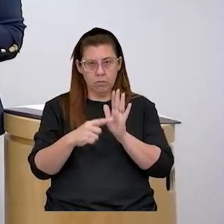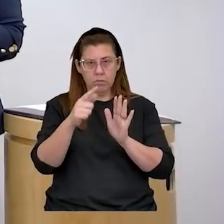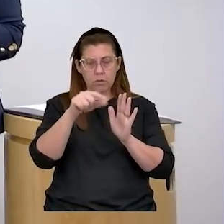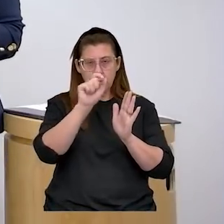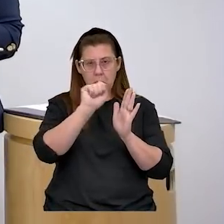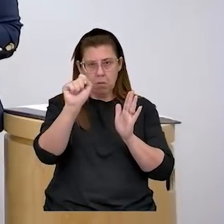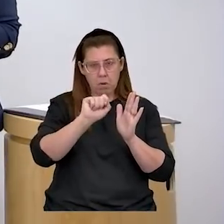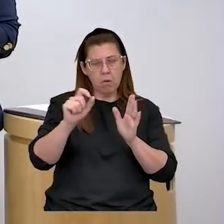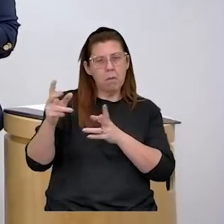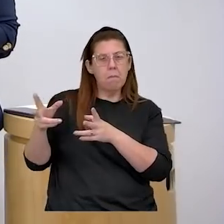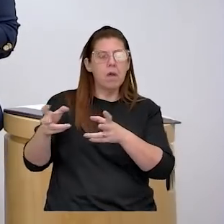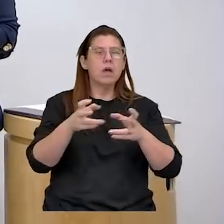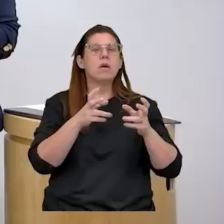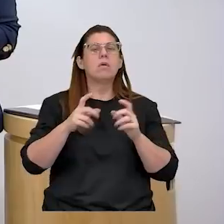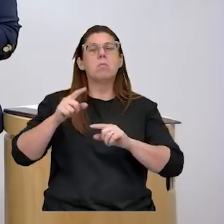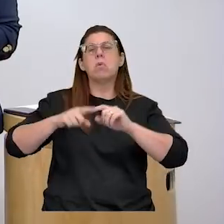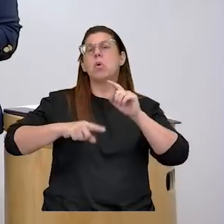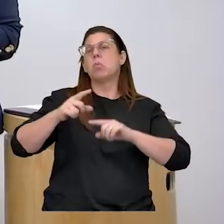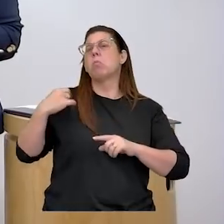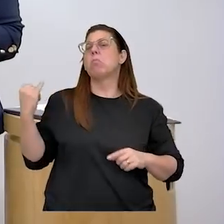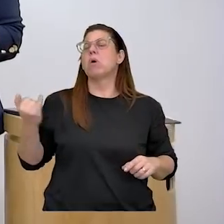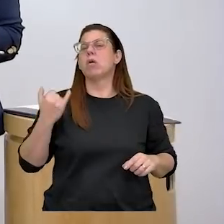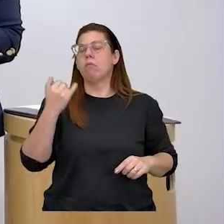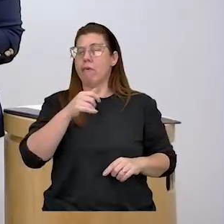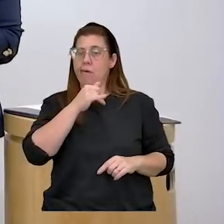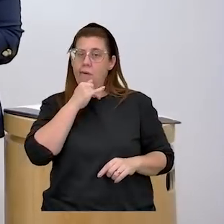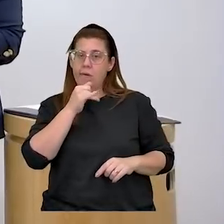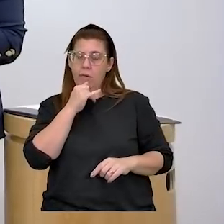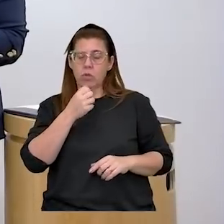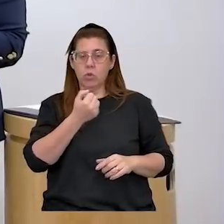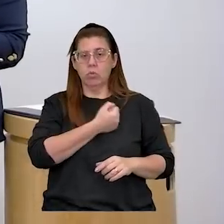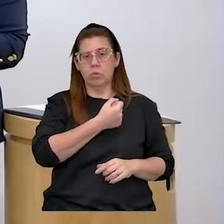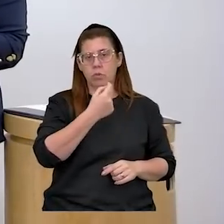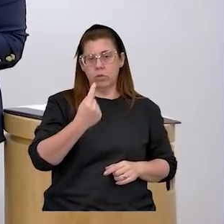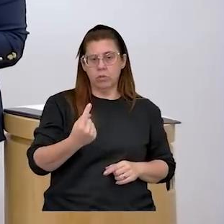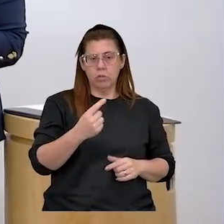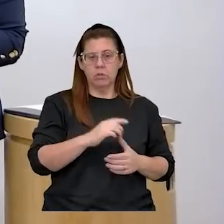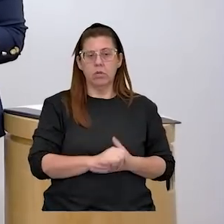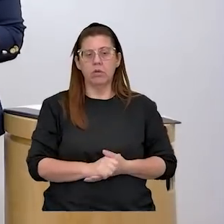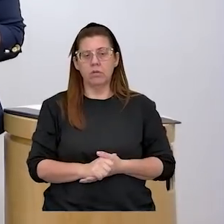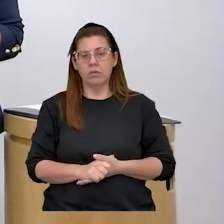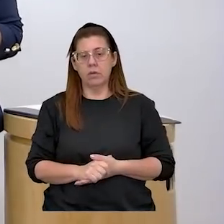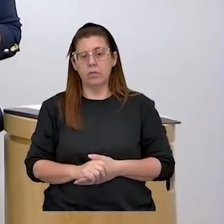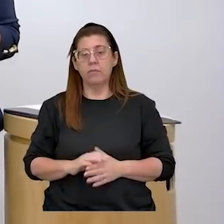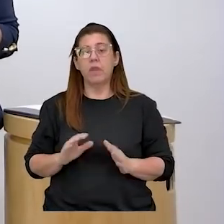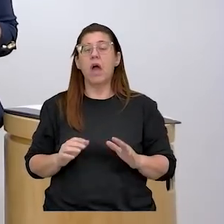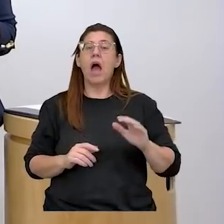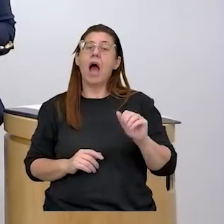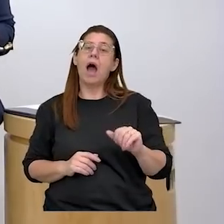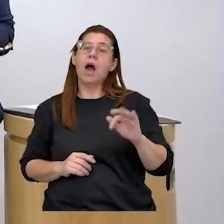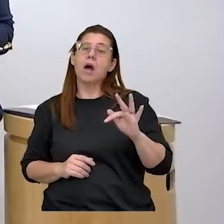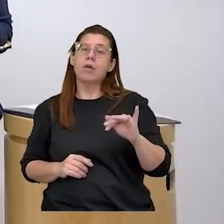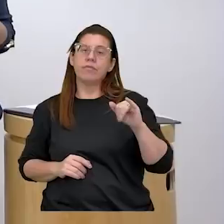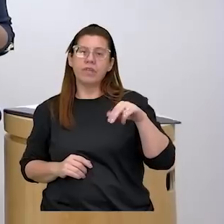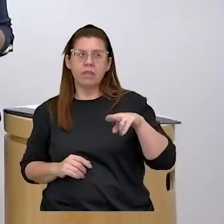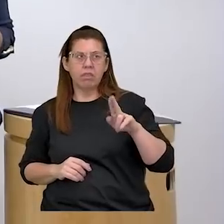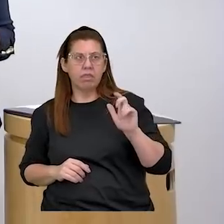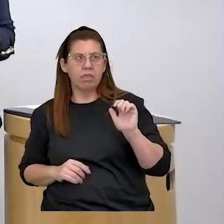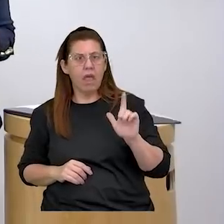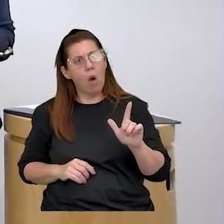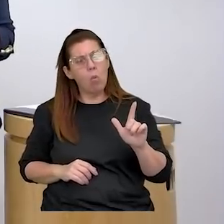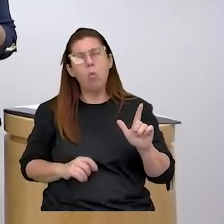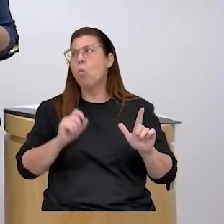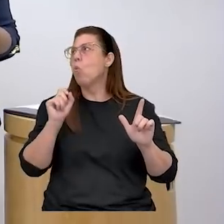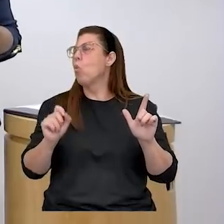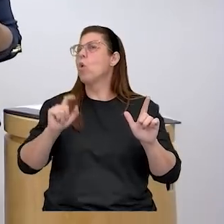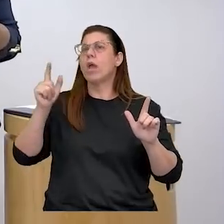para vocês perceberem alguns elementos importantes. Por exemplo, na questão 1, a A está assim, afinal. Como eu digo afinal, já